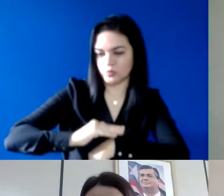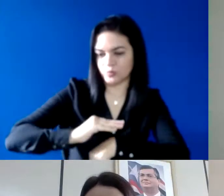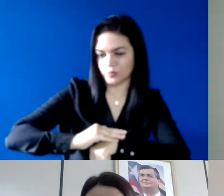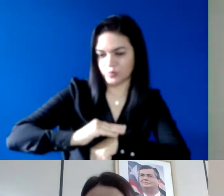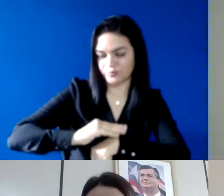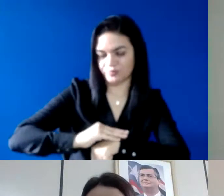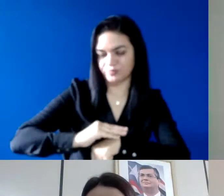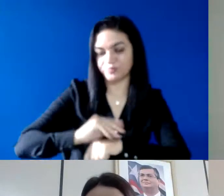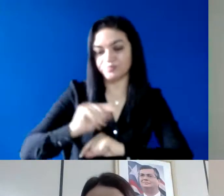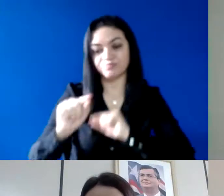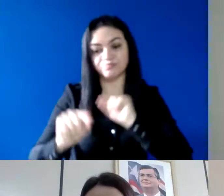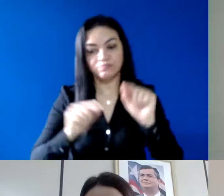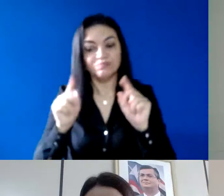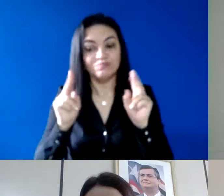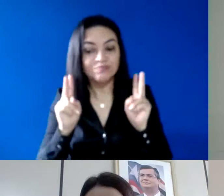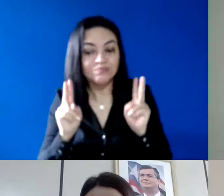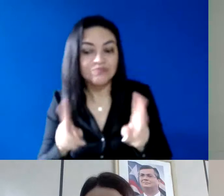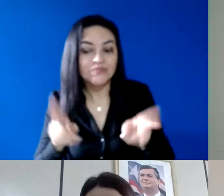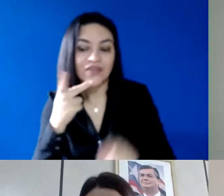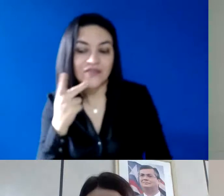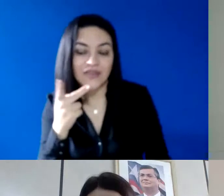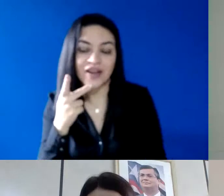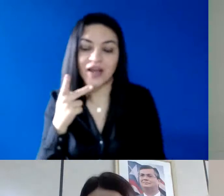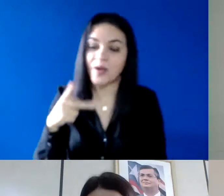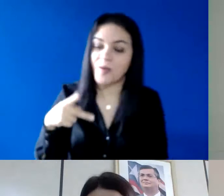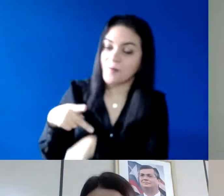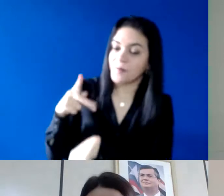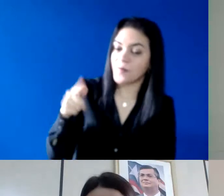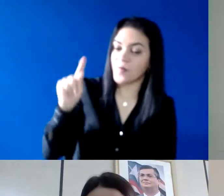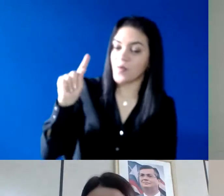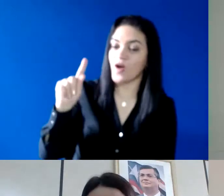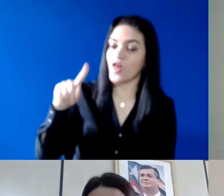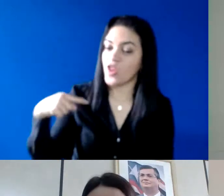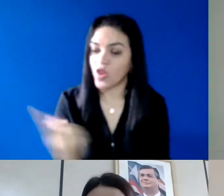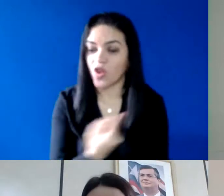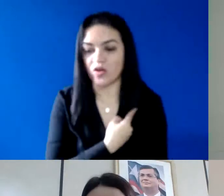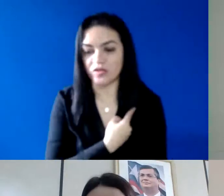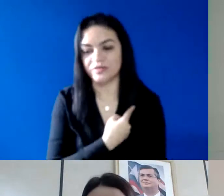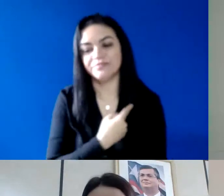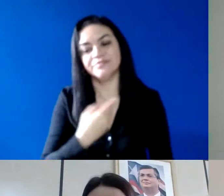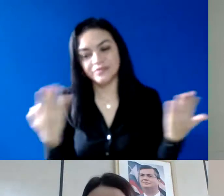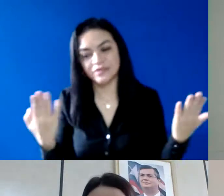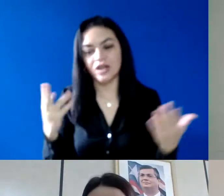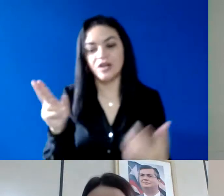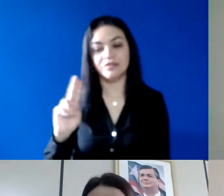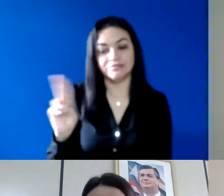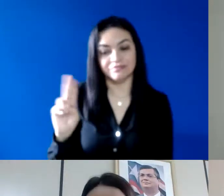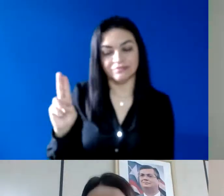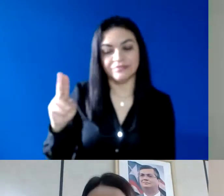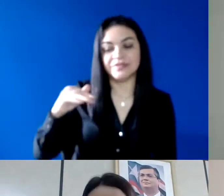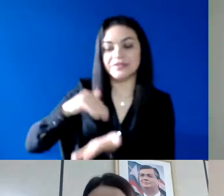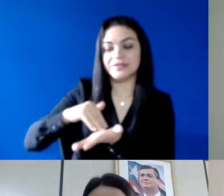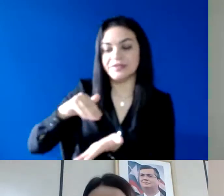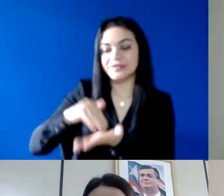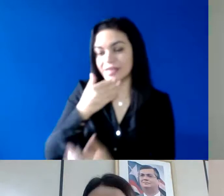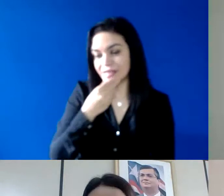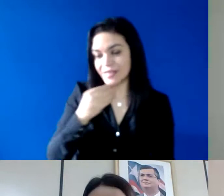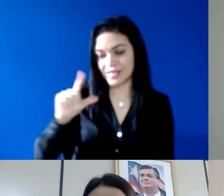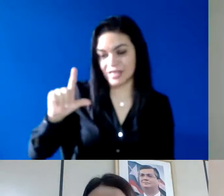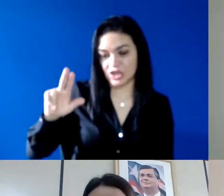de quando ele sempre dizia, nossa pós-graduação. Então, secretário, aqui em nome da secretária Valdeise,